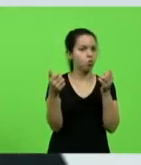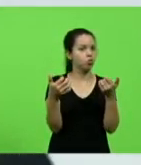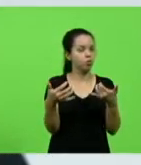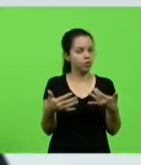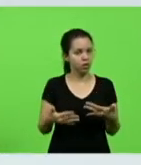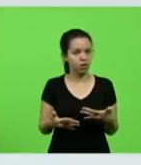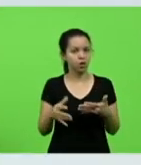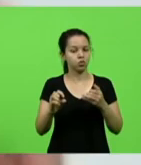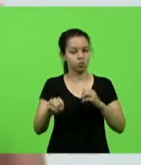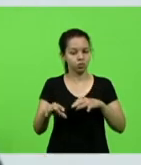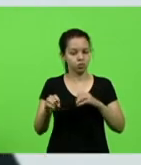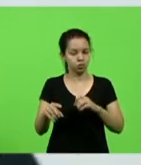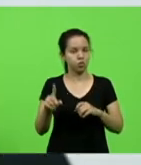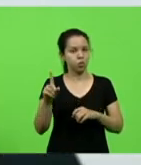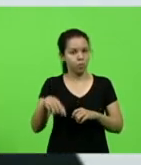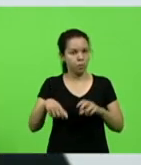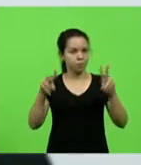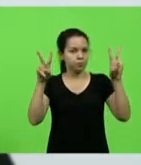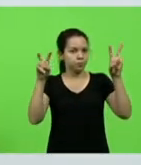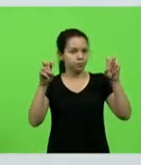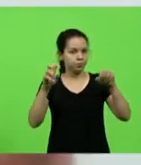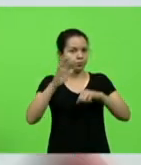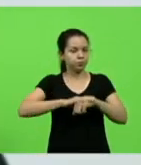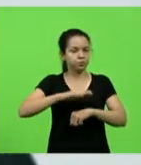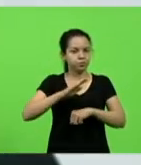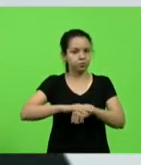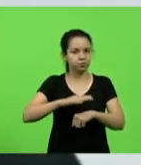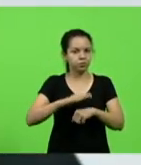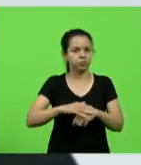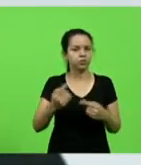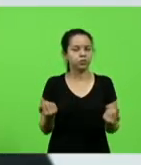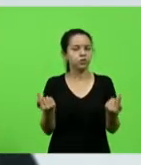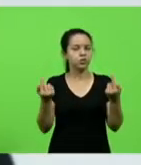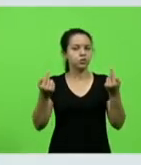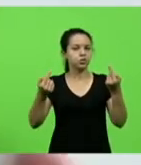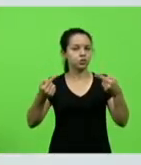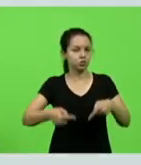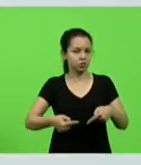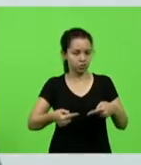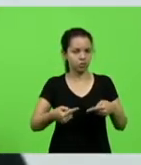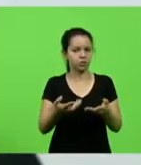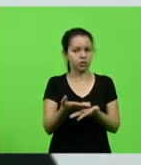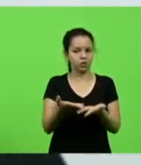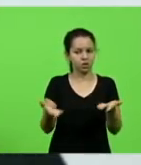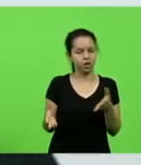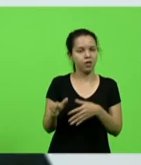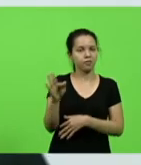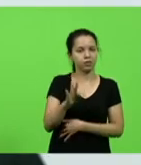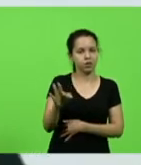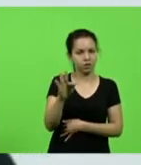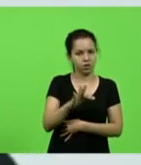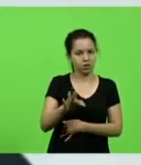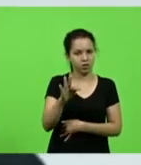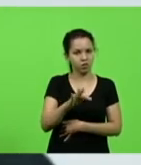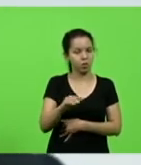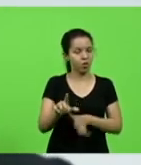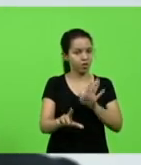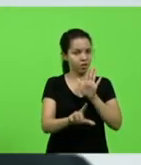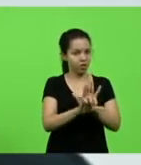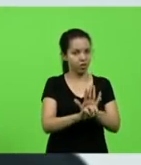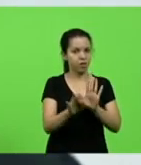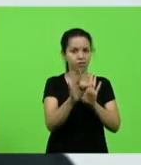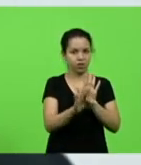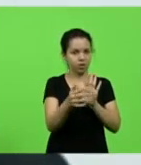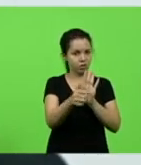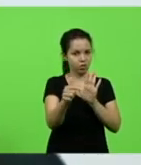de competência concorrente entre os entes federados e que, na ausência de lei federal, e a ela se